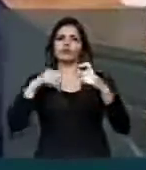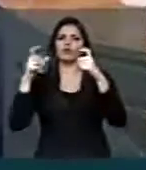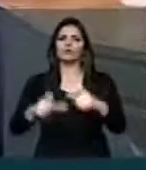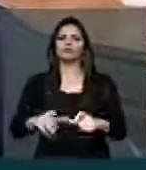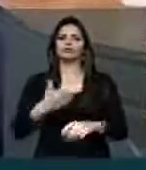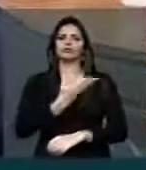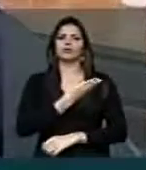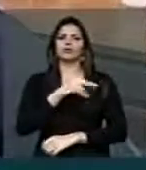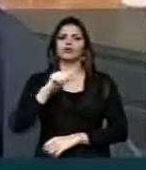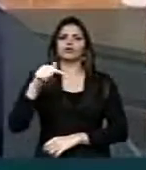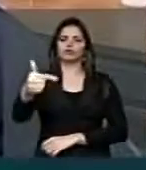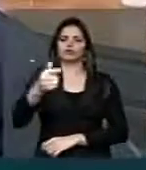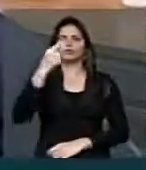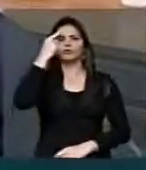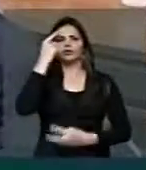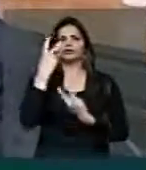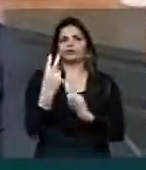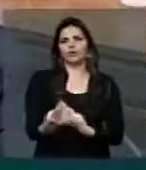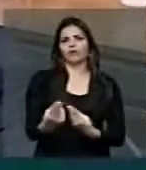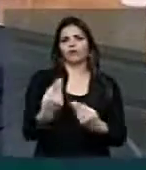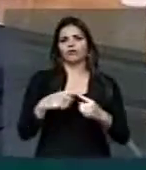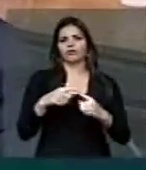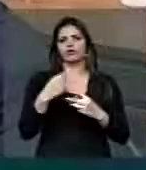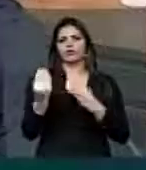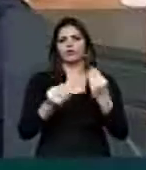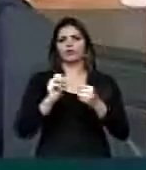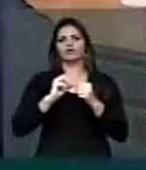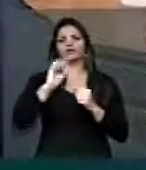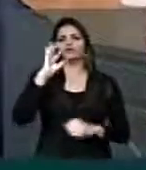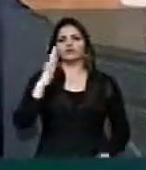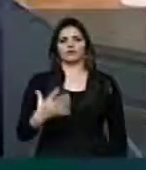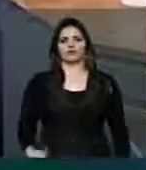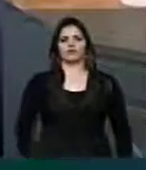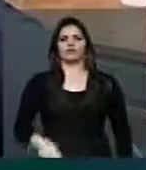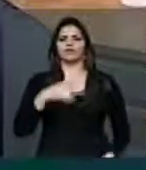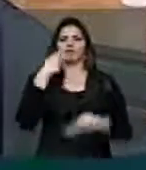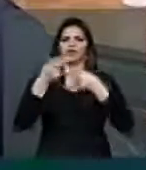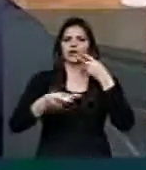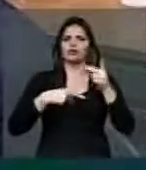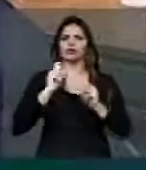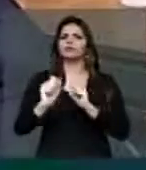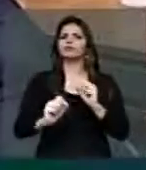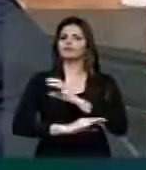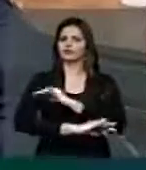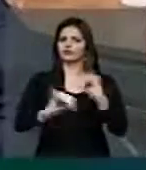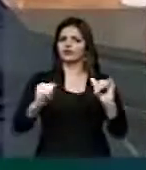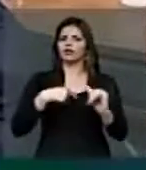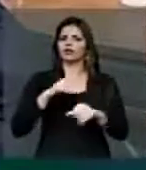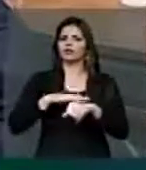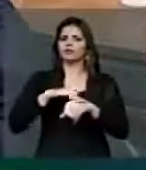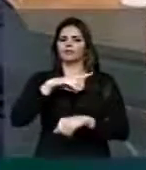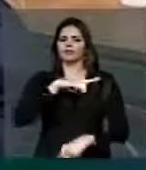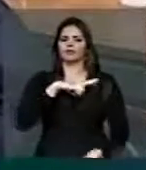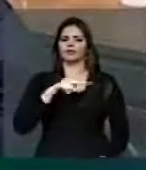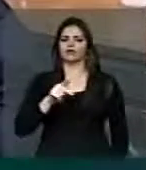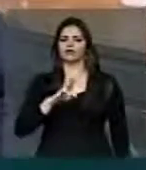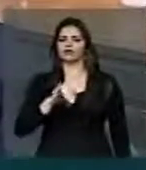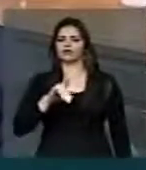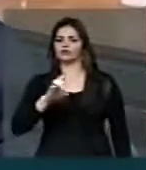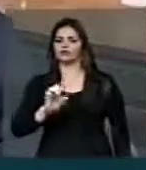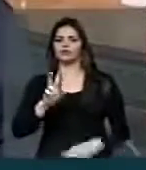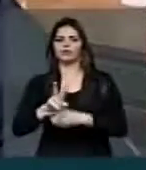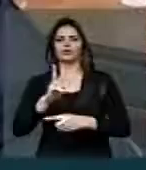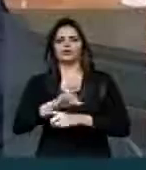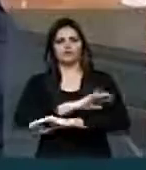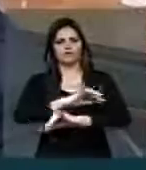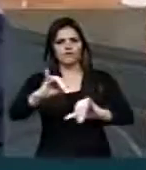companheiros aqui que pensam como eu, para ver como é que a gente pode resolver isso. Então, eu falei essas coisas para dizer que essa questão da privacidade, da proteção da